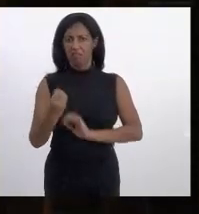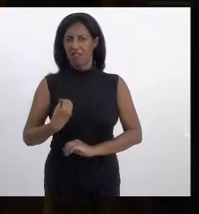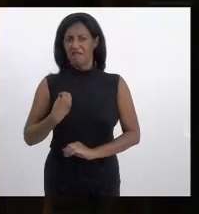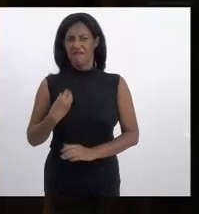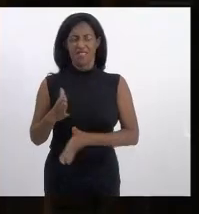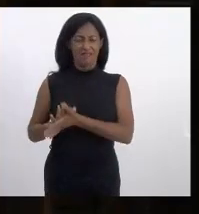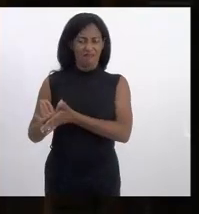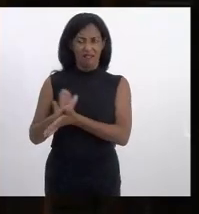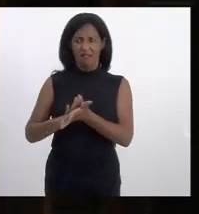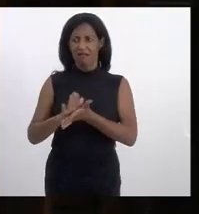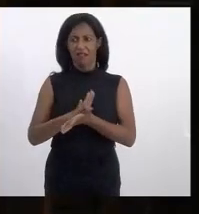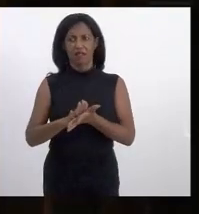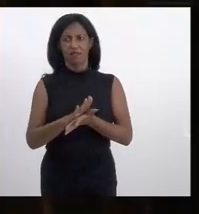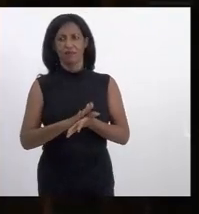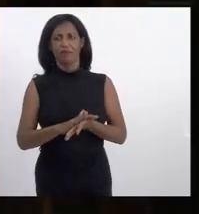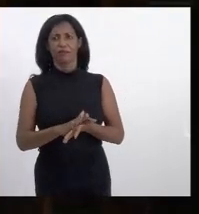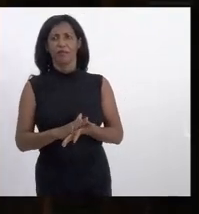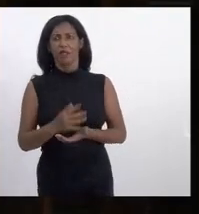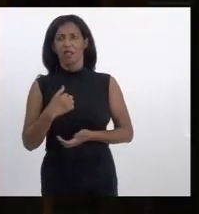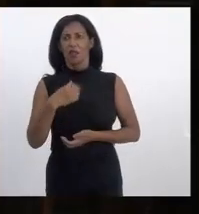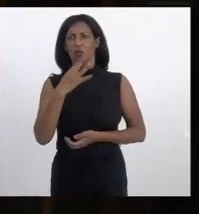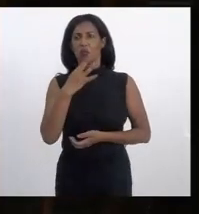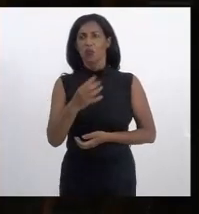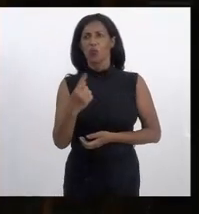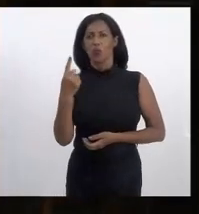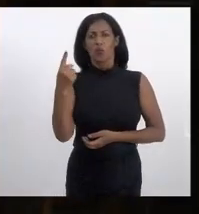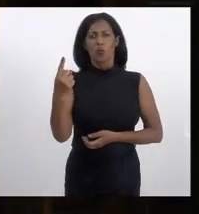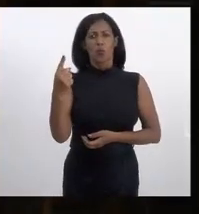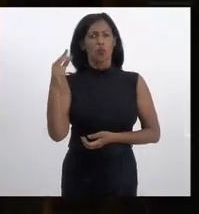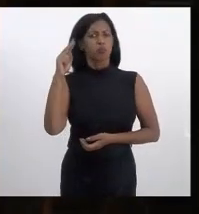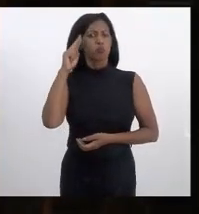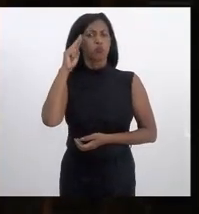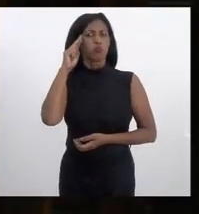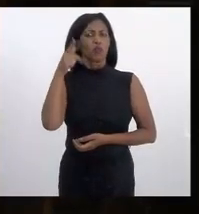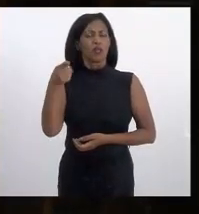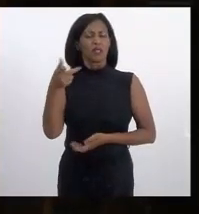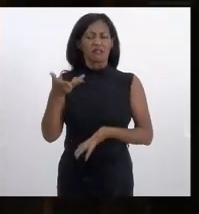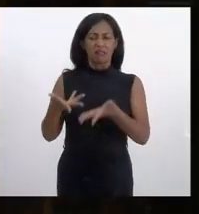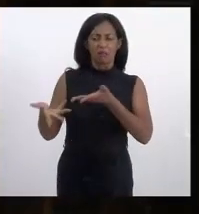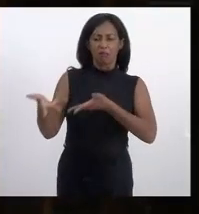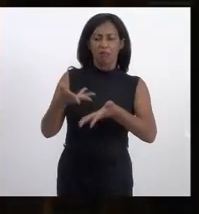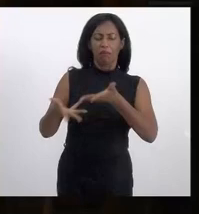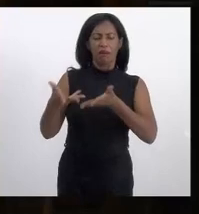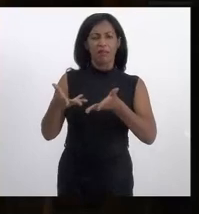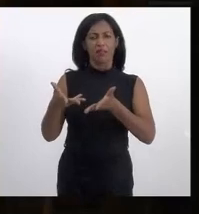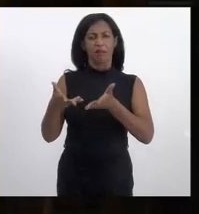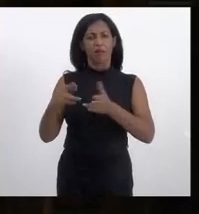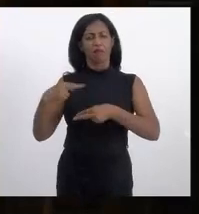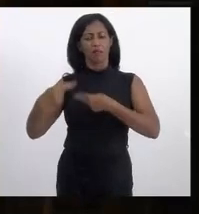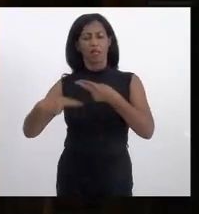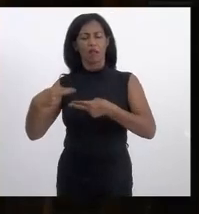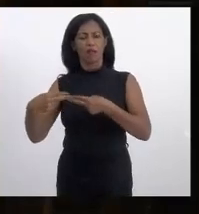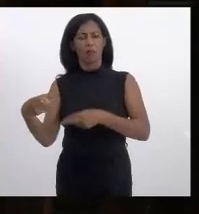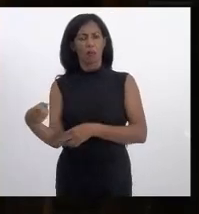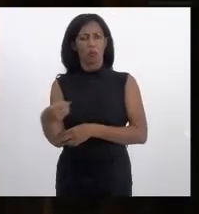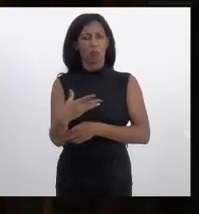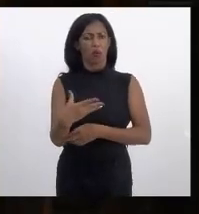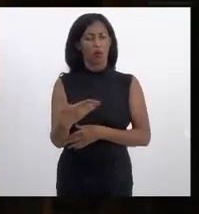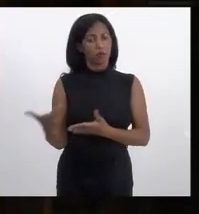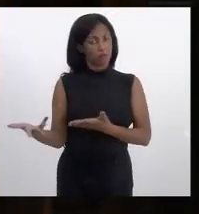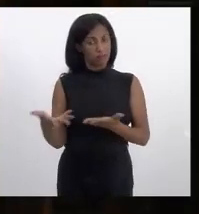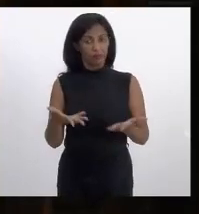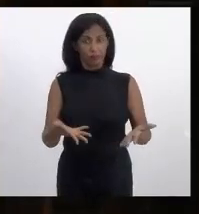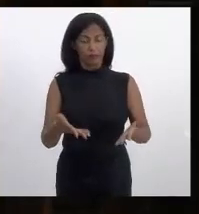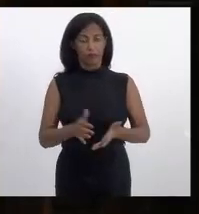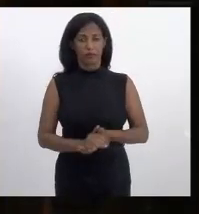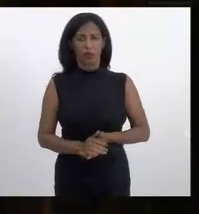em nada eu não conheço um Praça que tem a participar da confecção dessa nova reforma então com